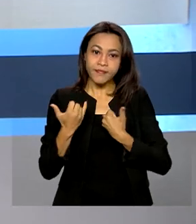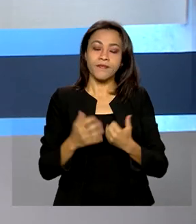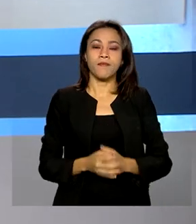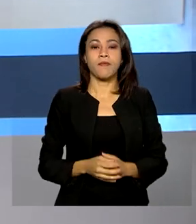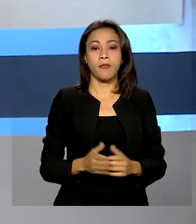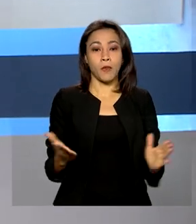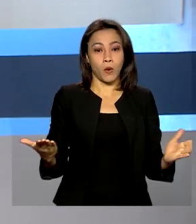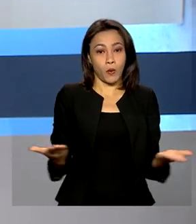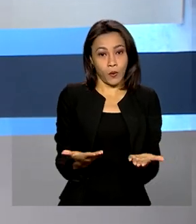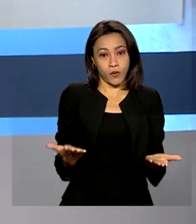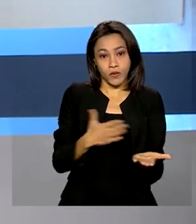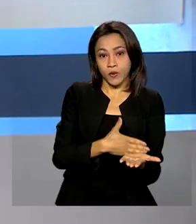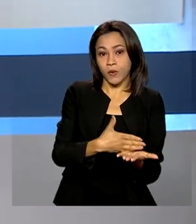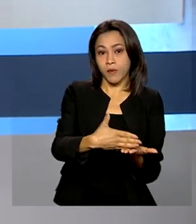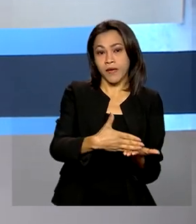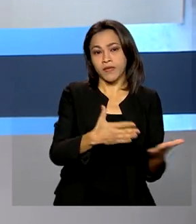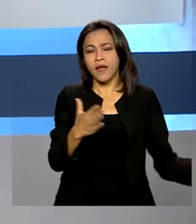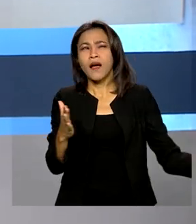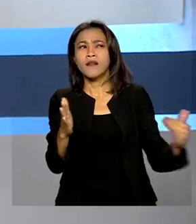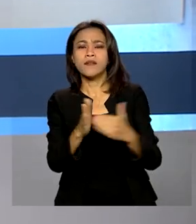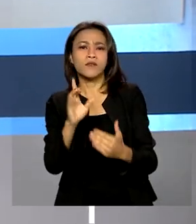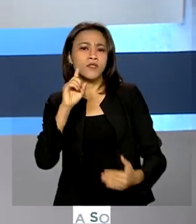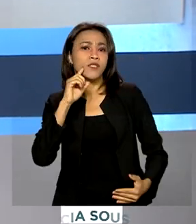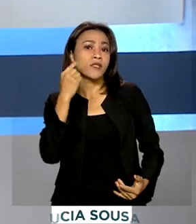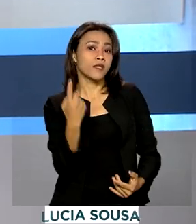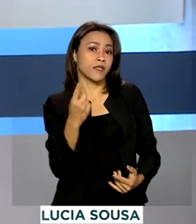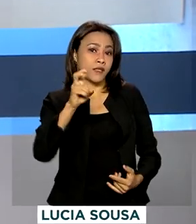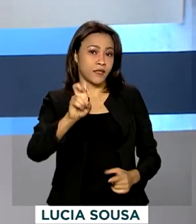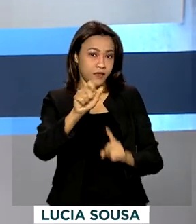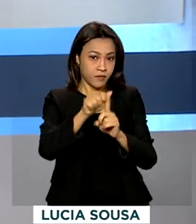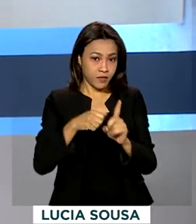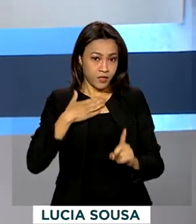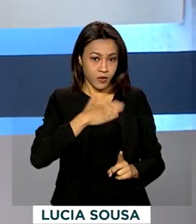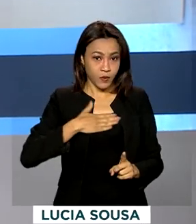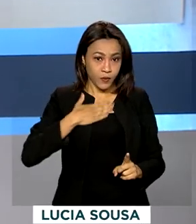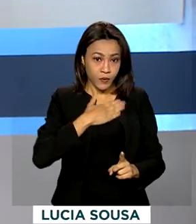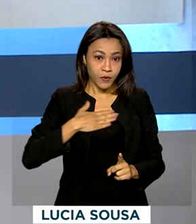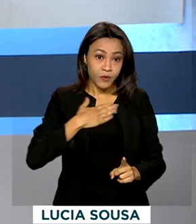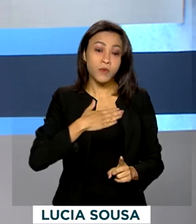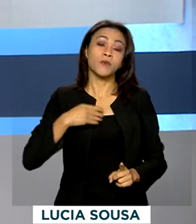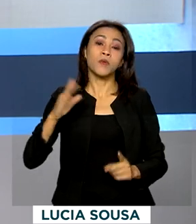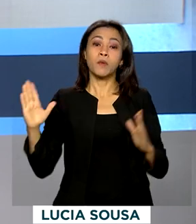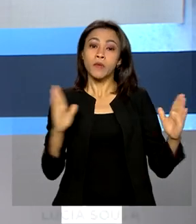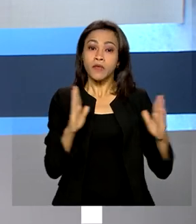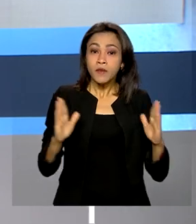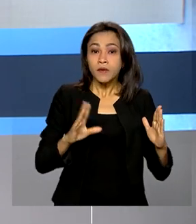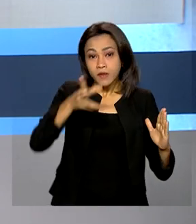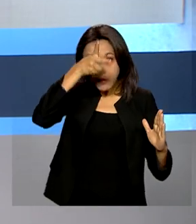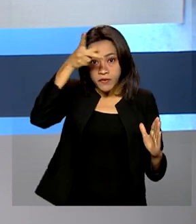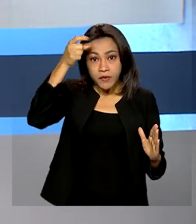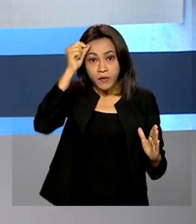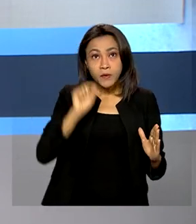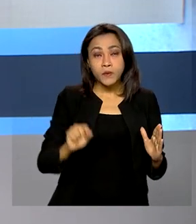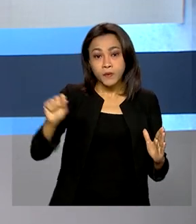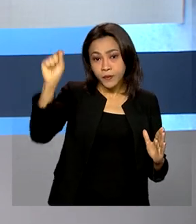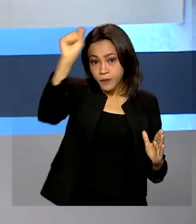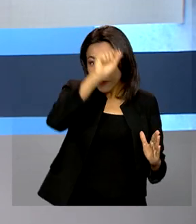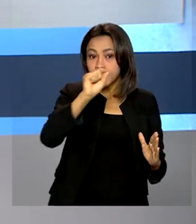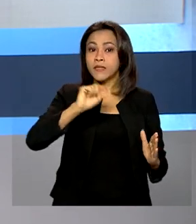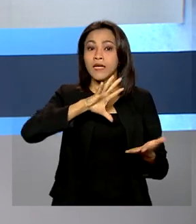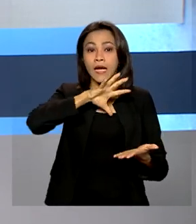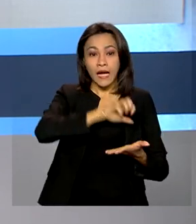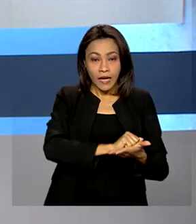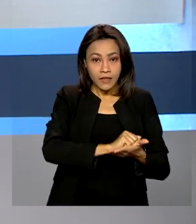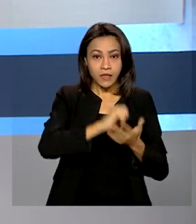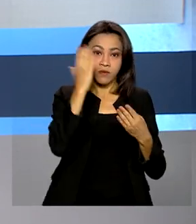E começa hoje e vai até 15 de agosto o novo prazo para as prefeituras cadastrarem os taxistas que poderão